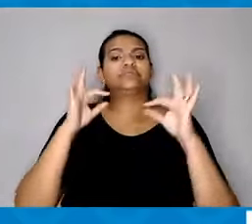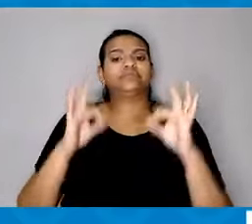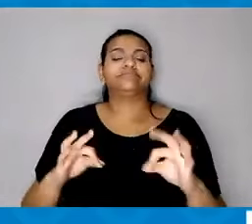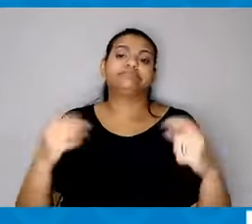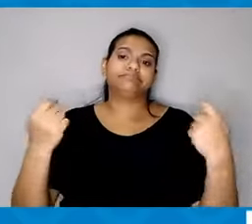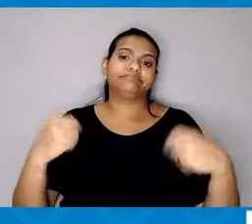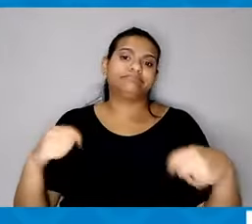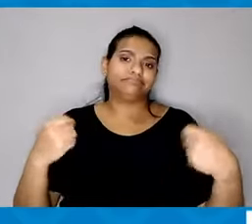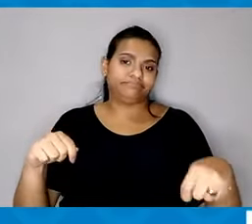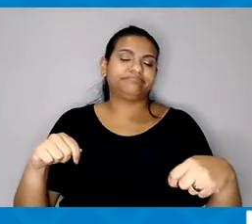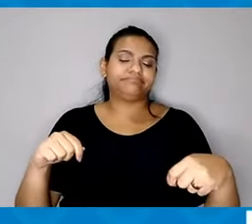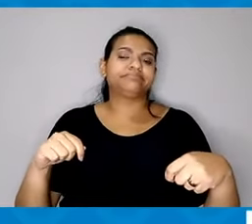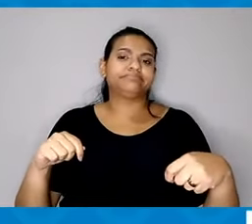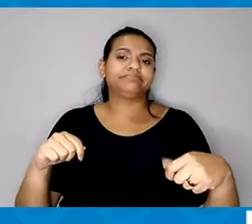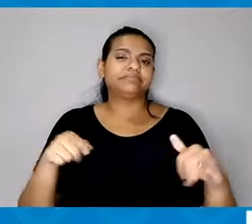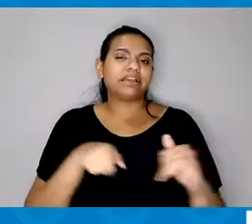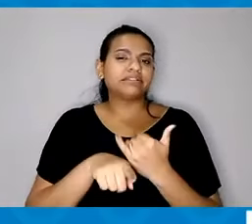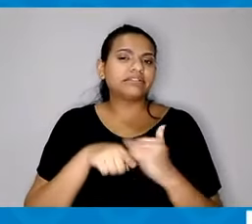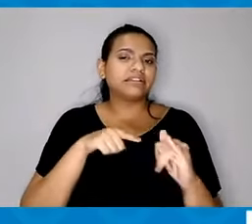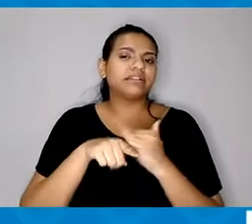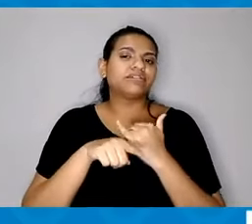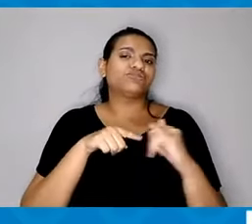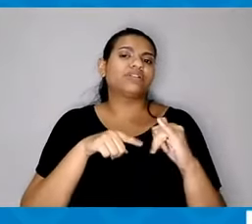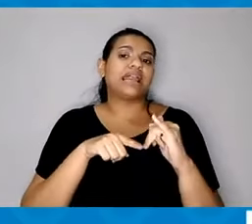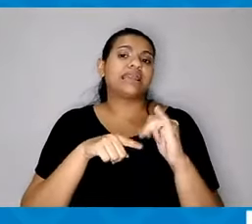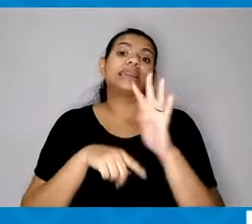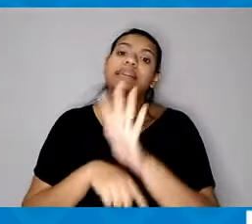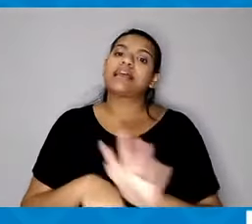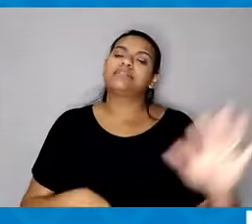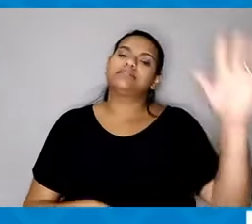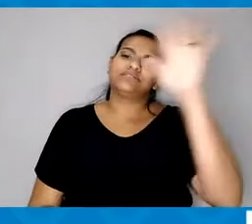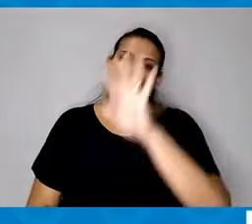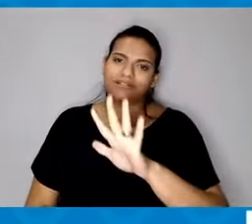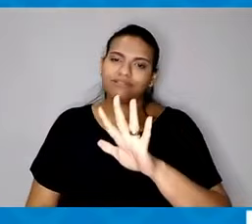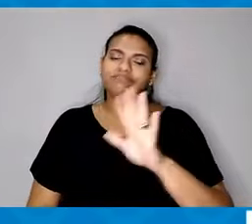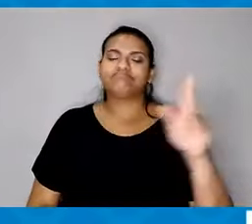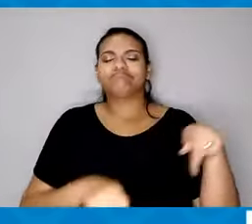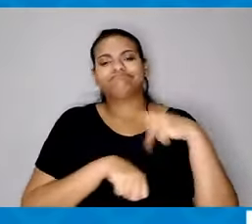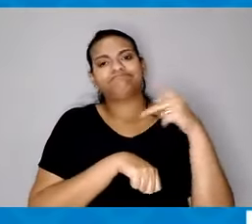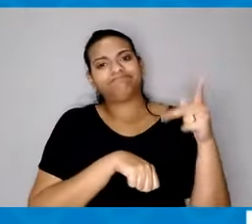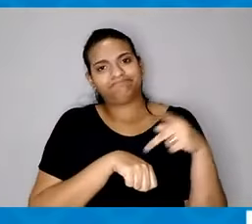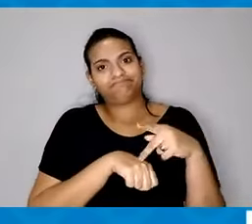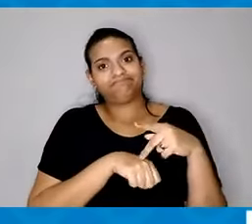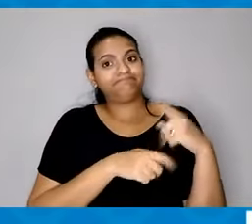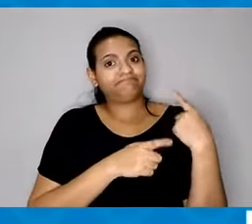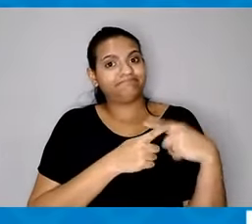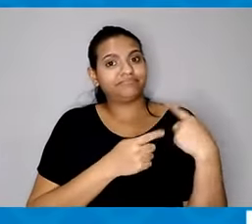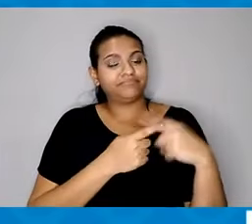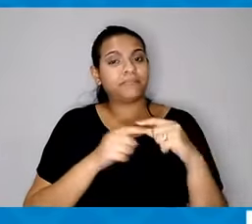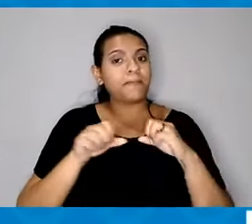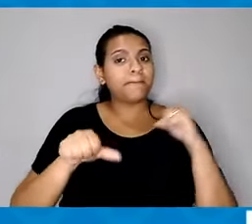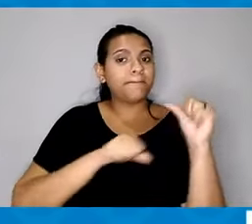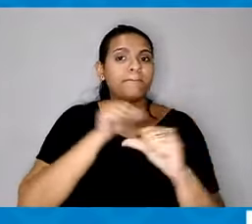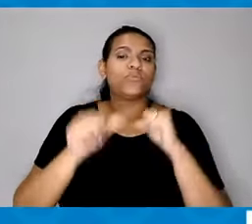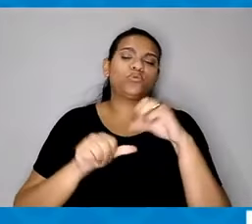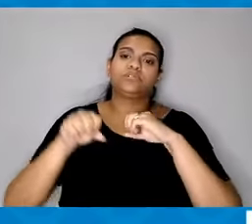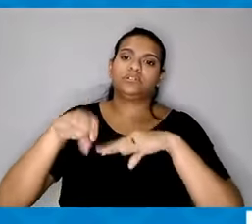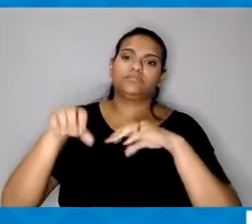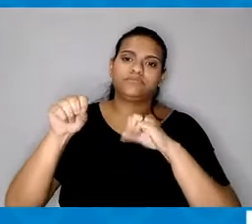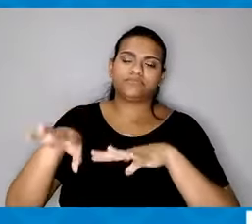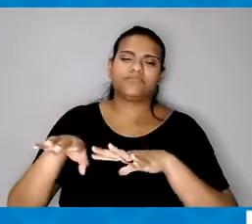para mudar um país continental através da educação, mas a gente não vai ficar parado, a gente pode, no chão da escola,